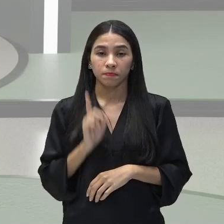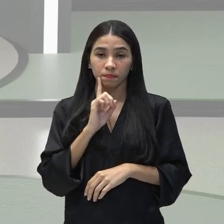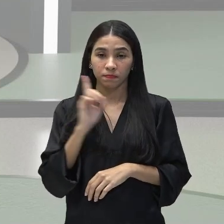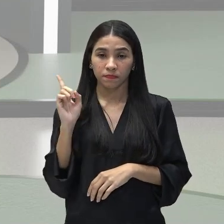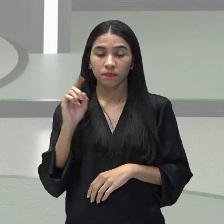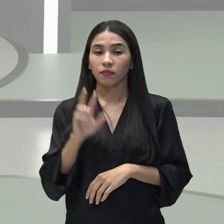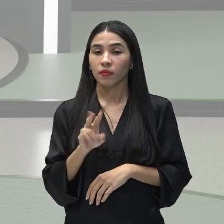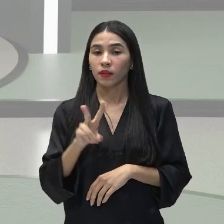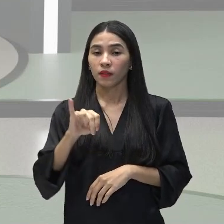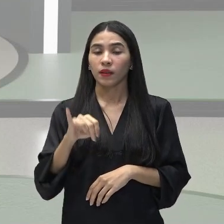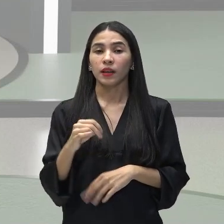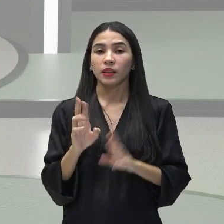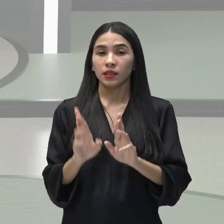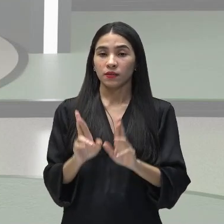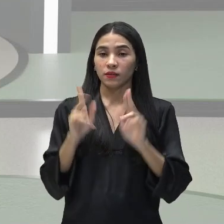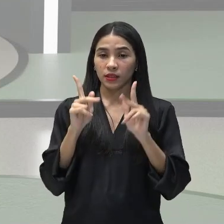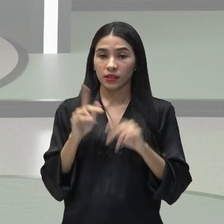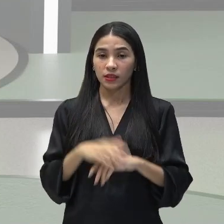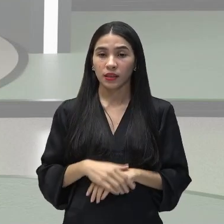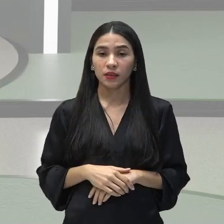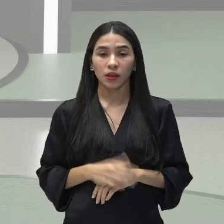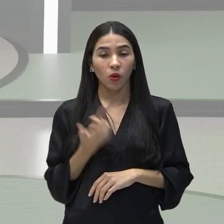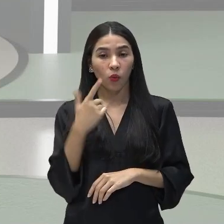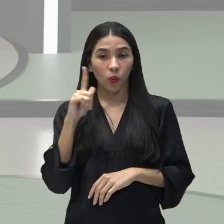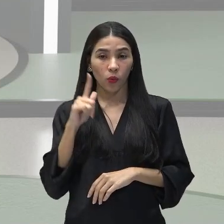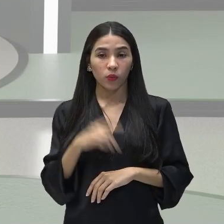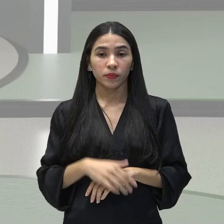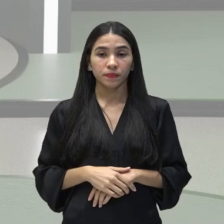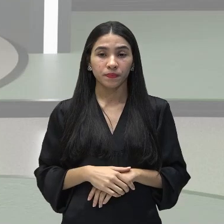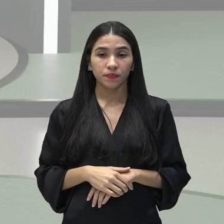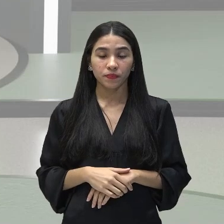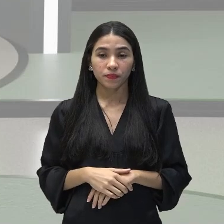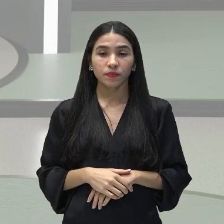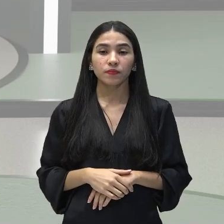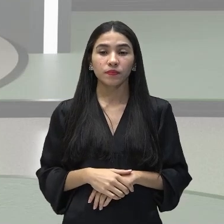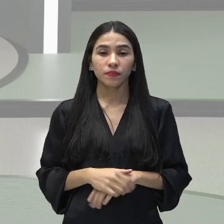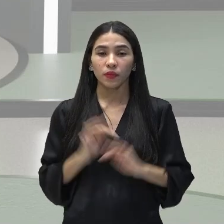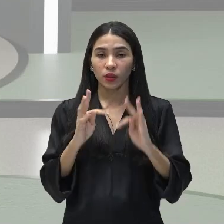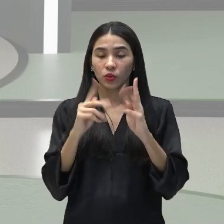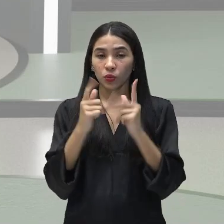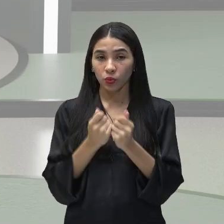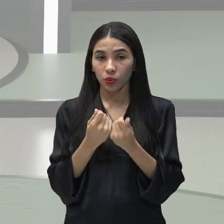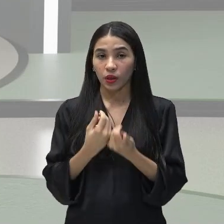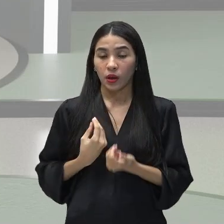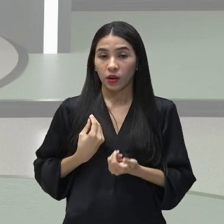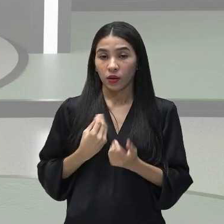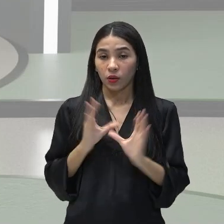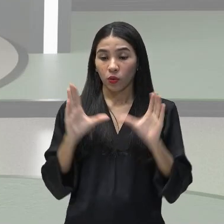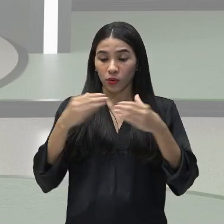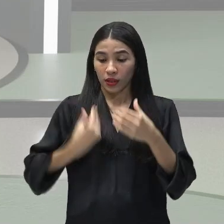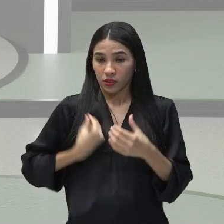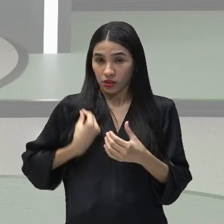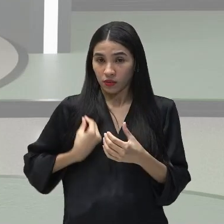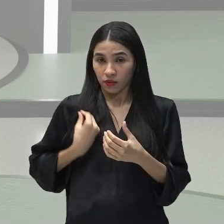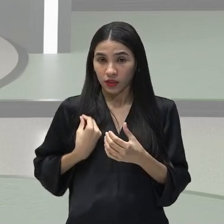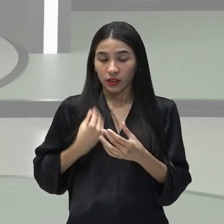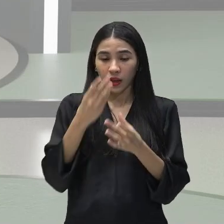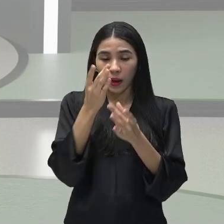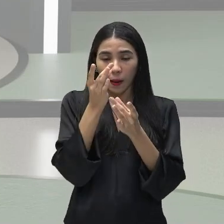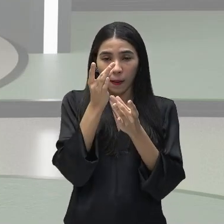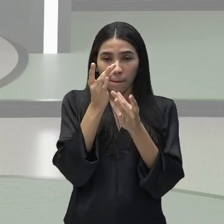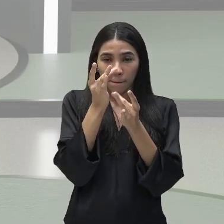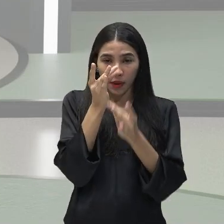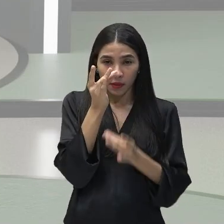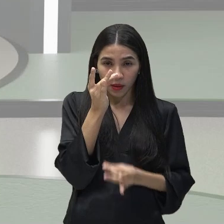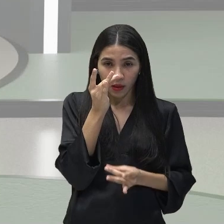vai diferenciar eles da outra espécie. E todo ser vivo, complexo principalmente, ele vai